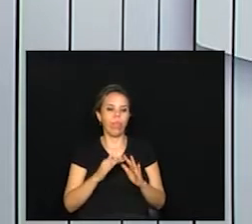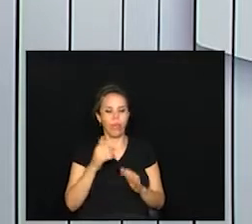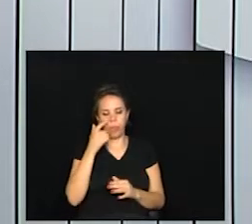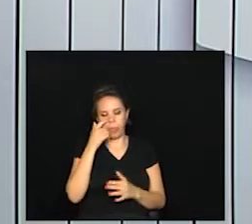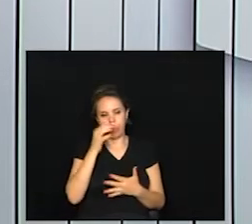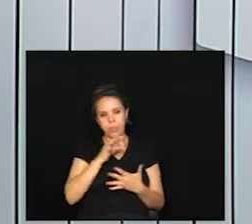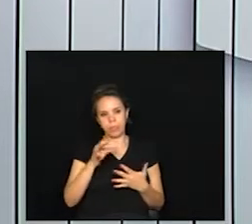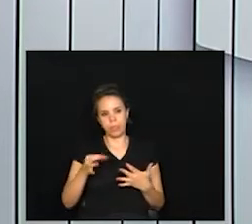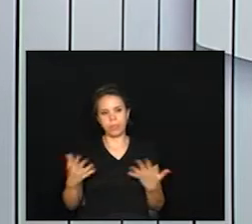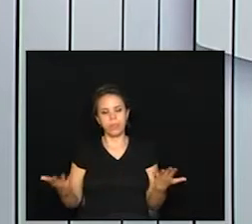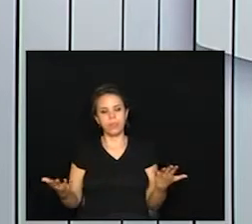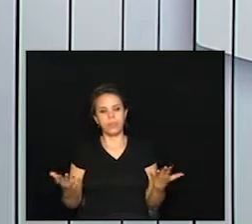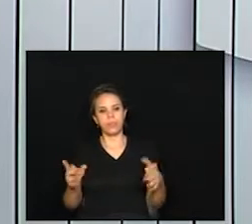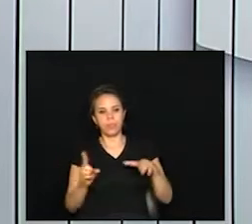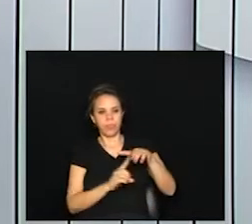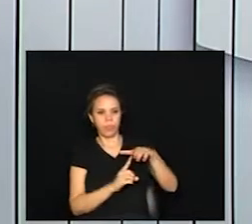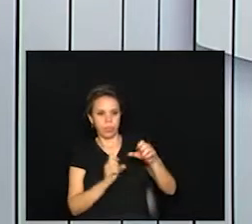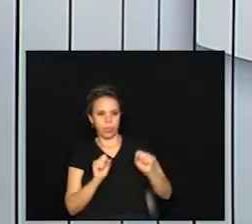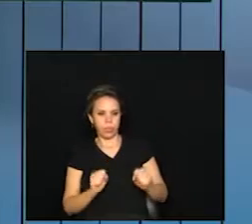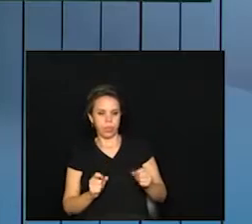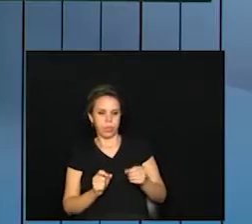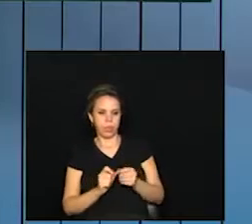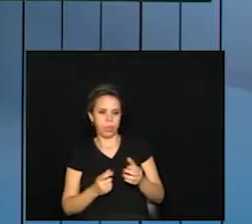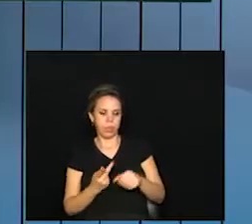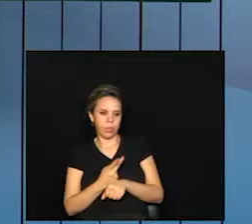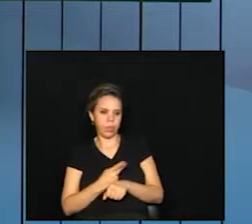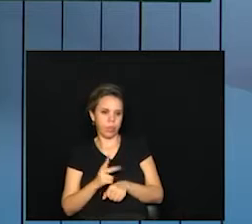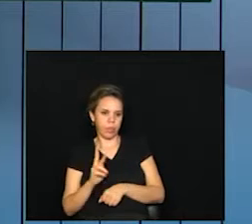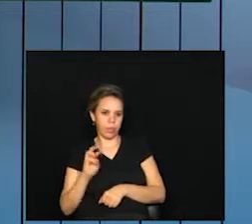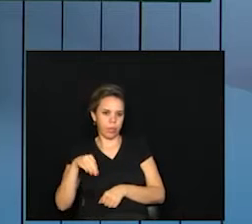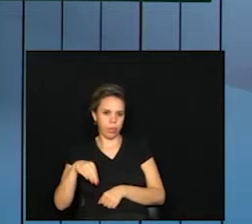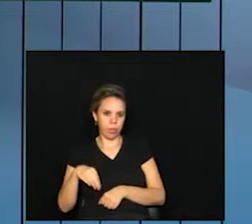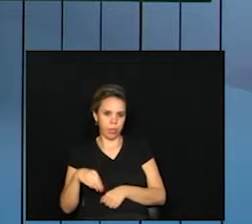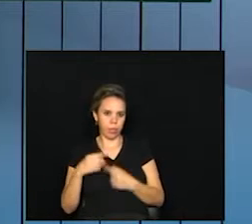enfim, quando que o consumidor ele deve procurar o Procon?